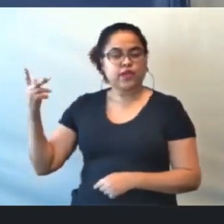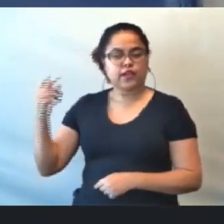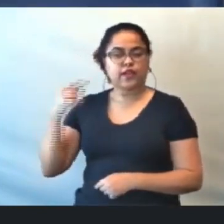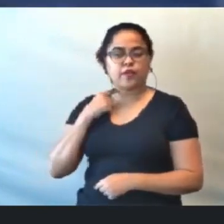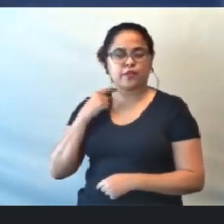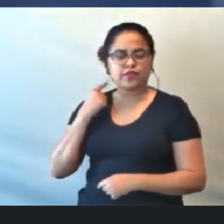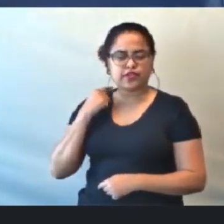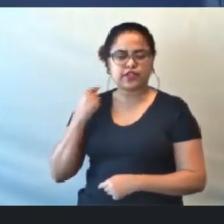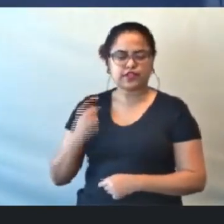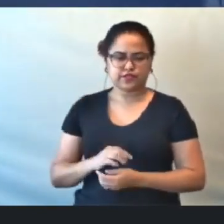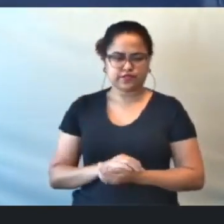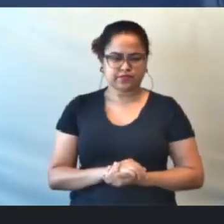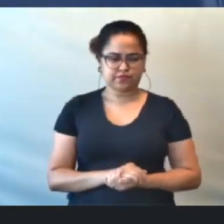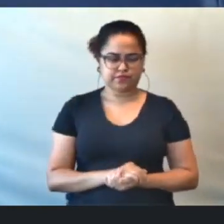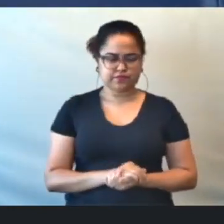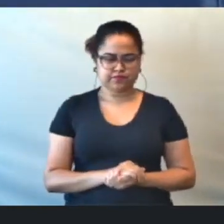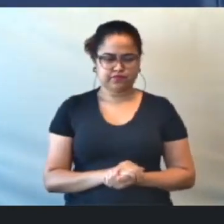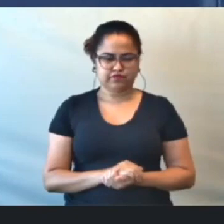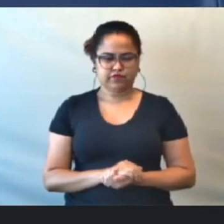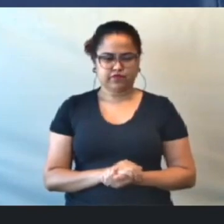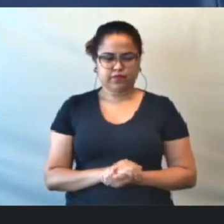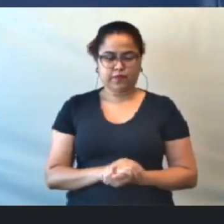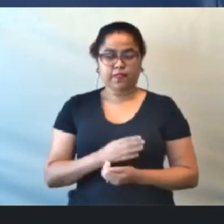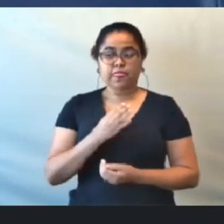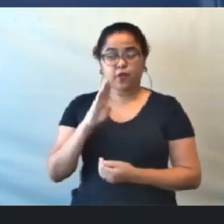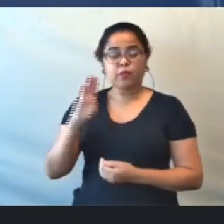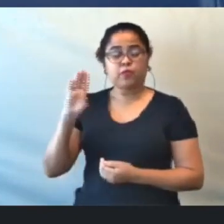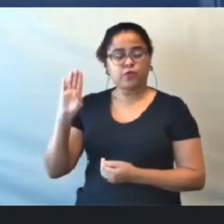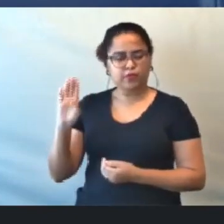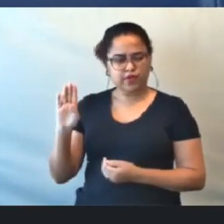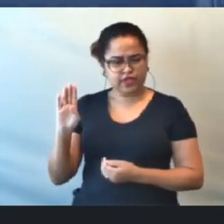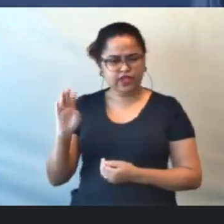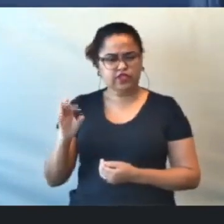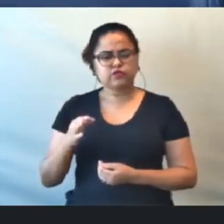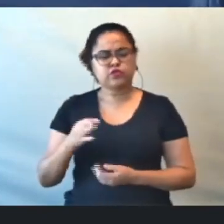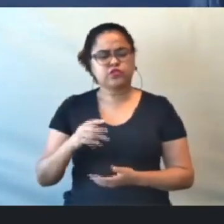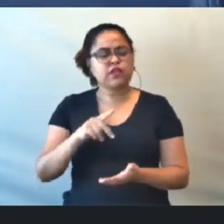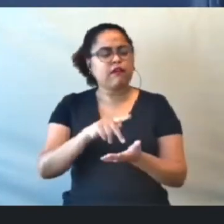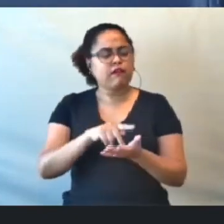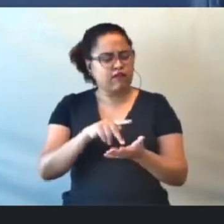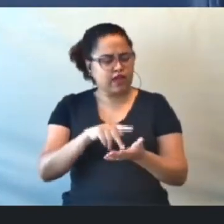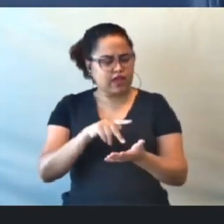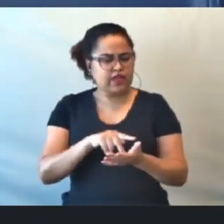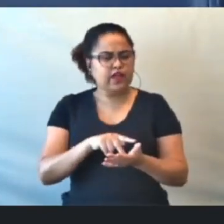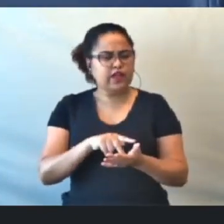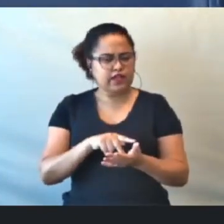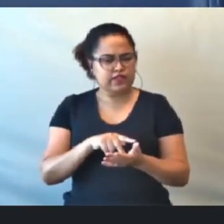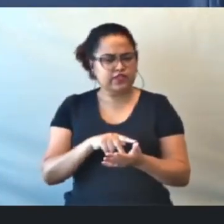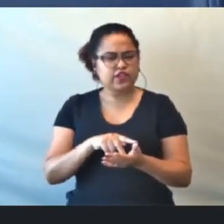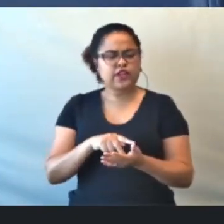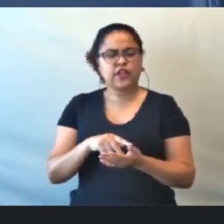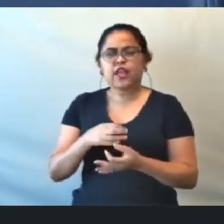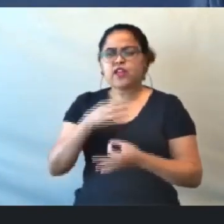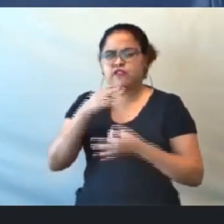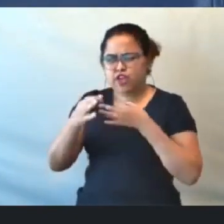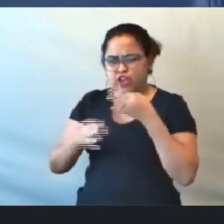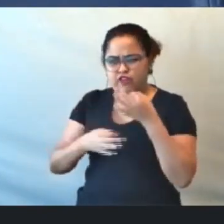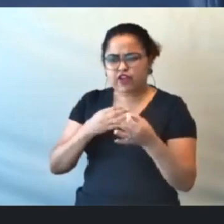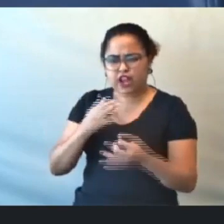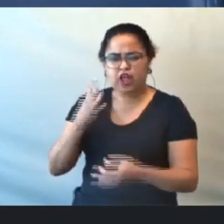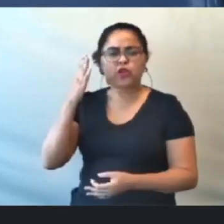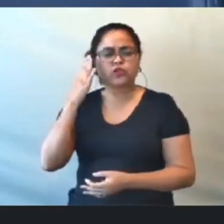Prometo dizer a verdade, relatando sempre o que souber, explicando sempre as razões da minha